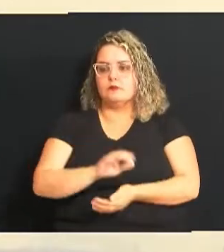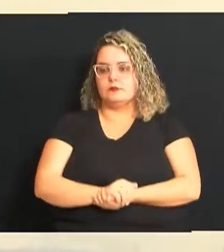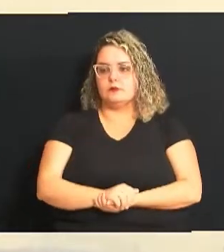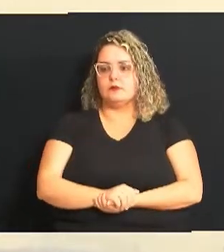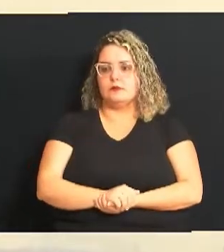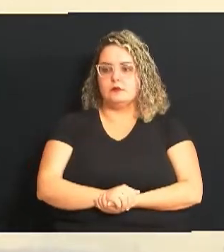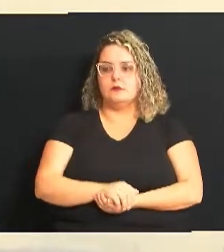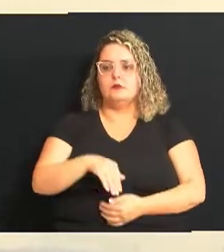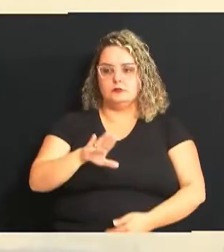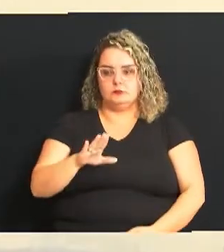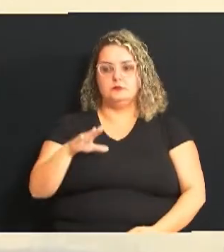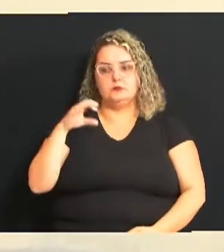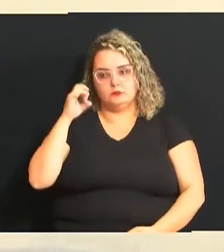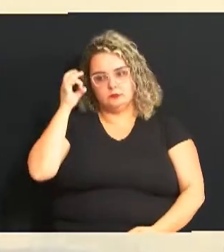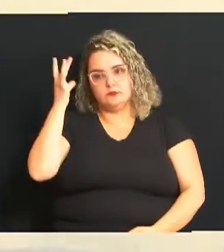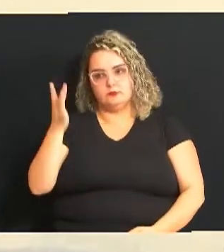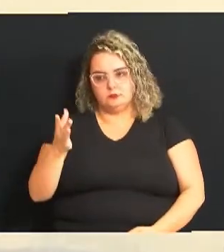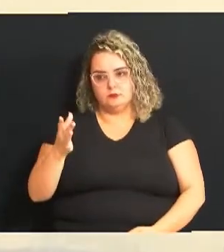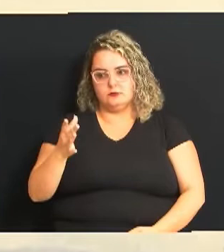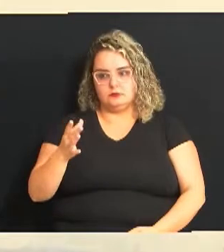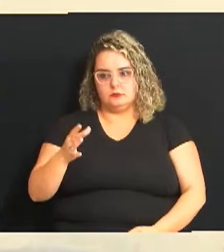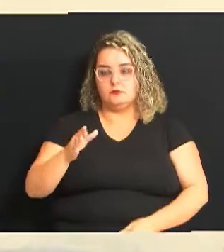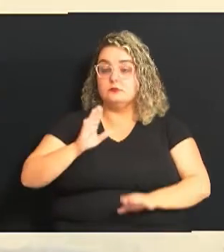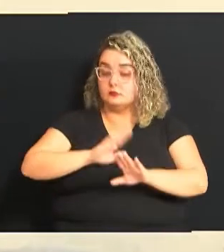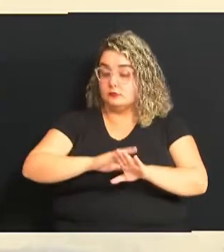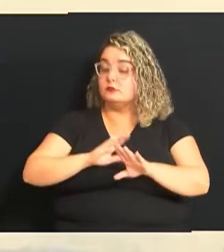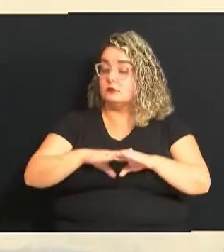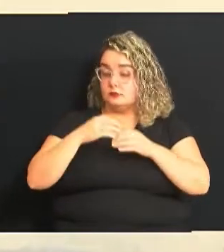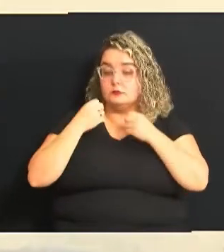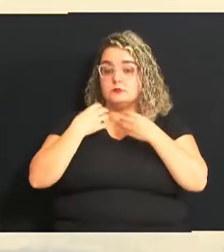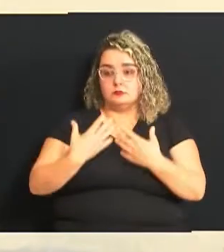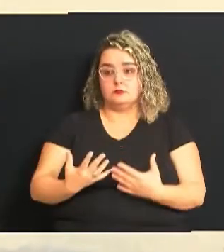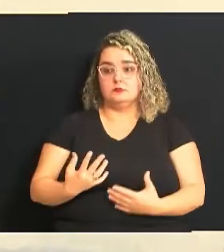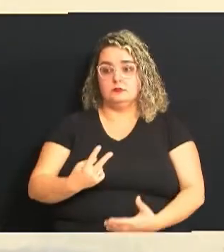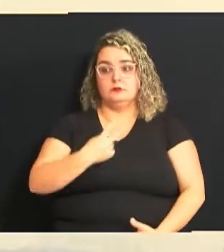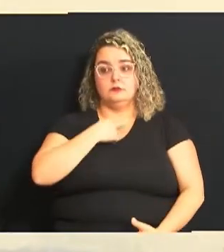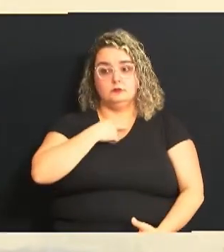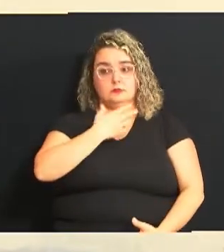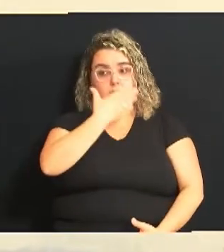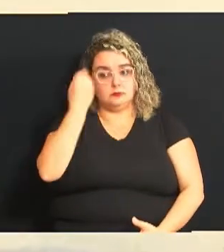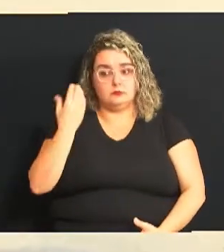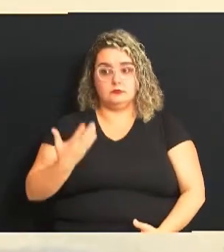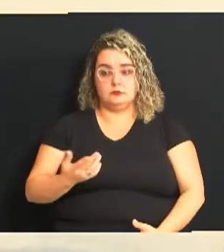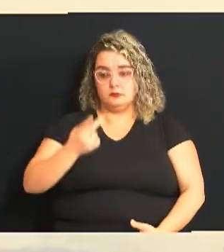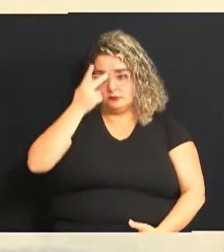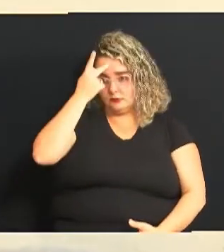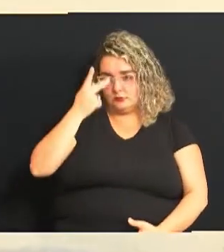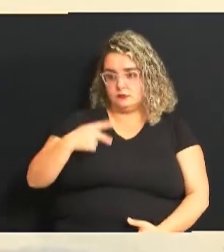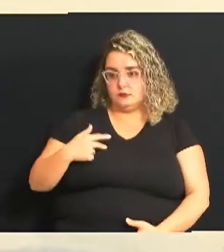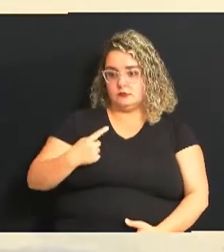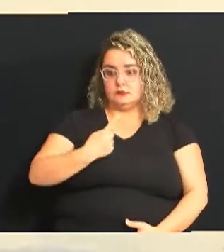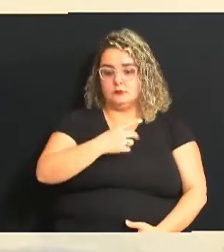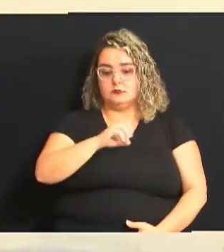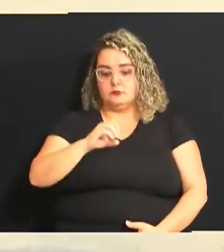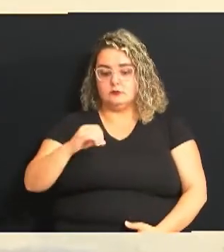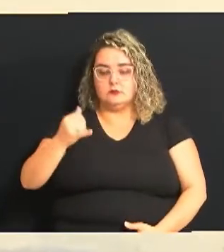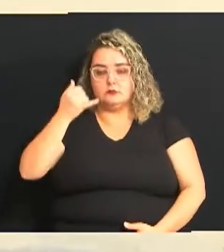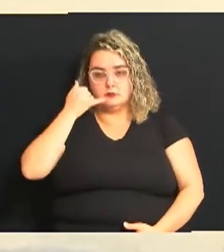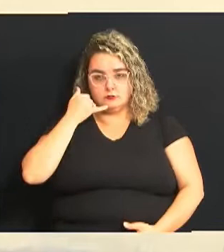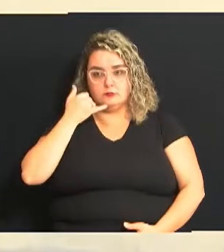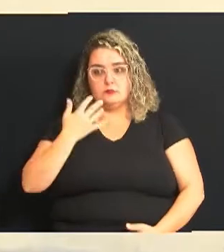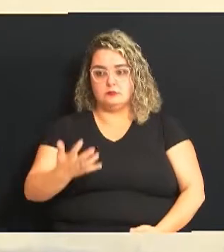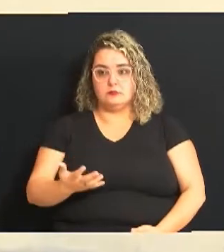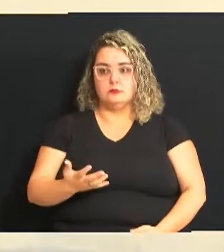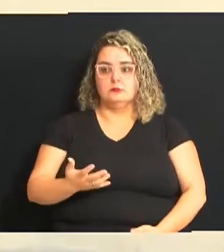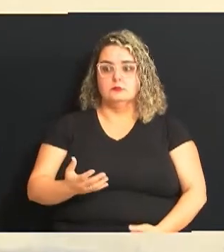mais prático. Sim. E ele funciona muito bem, a gente não pode esquecer disso. E o próprio Disque 100, dentro